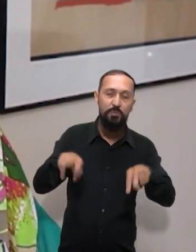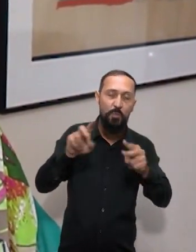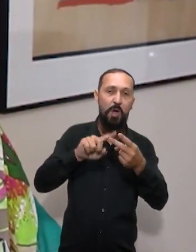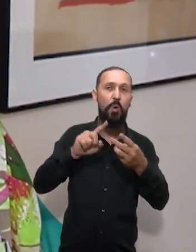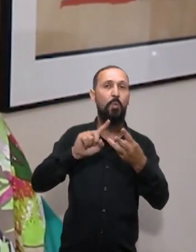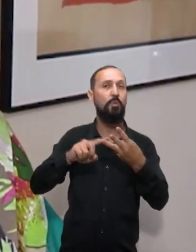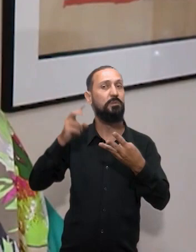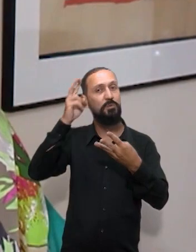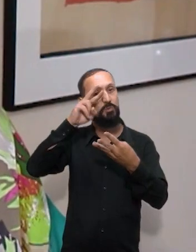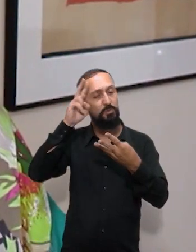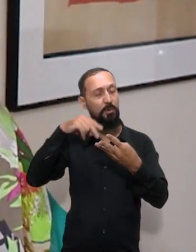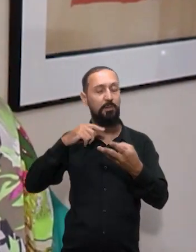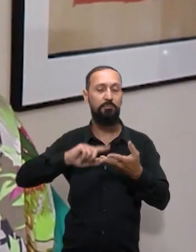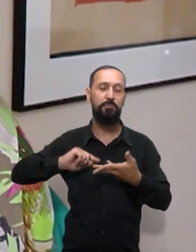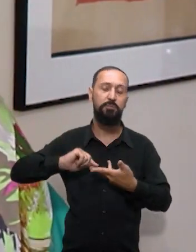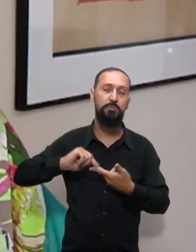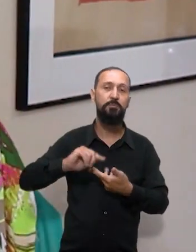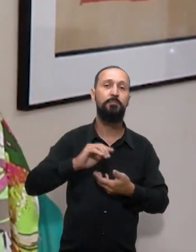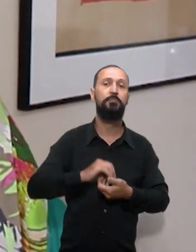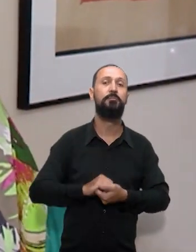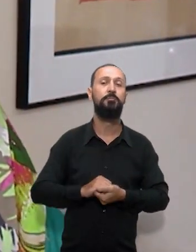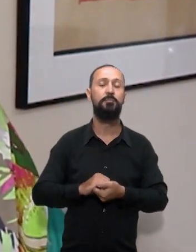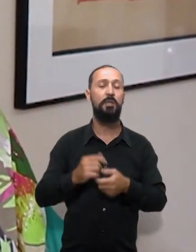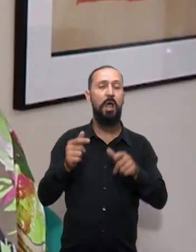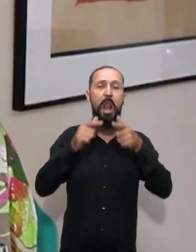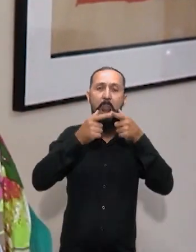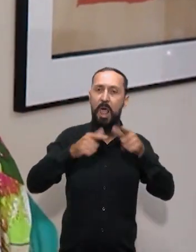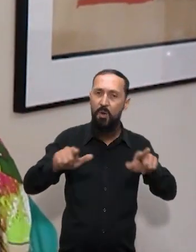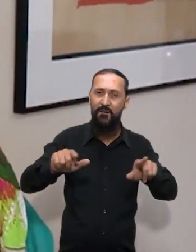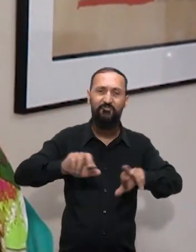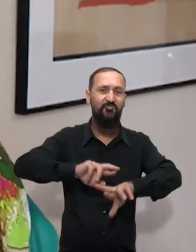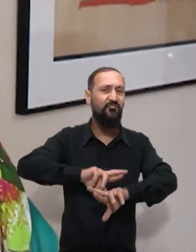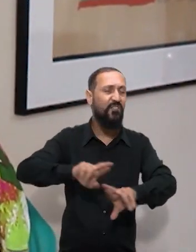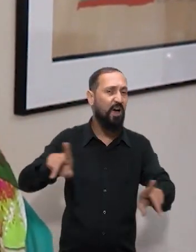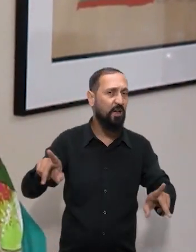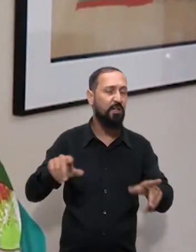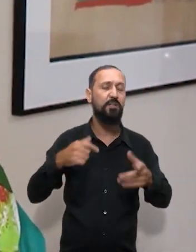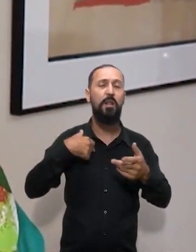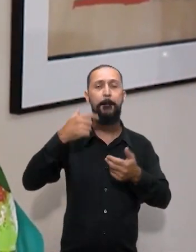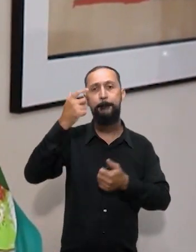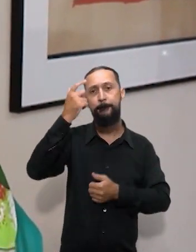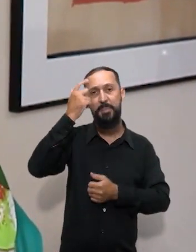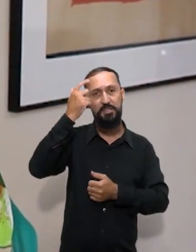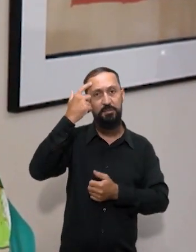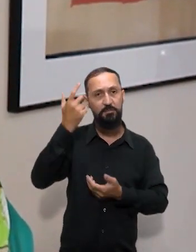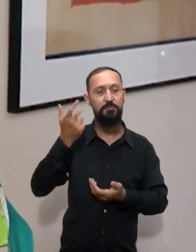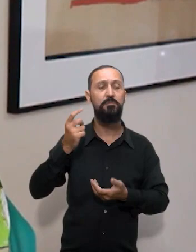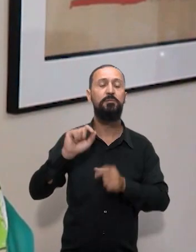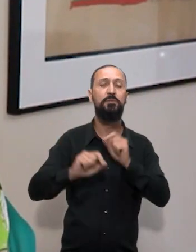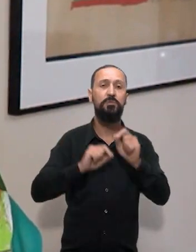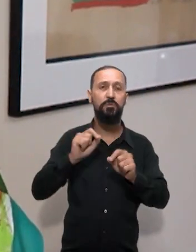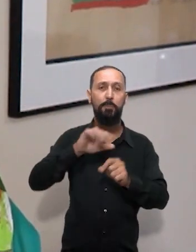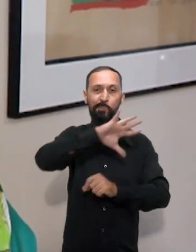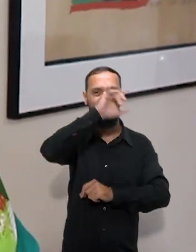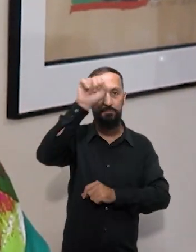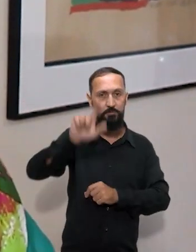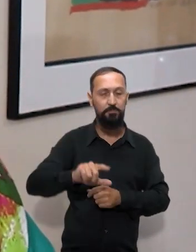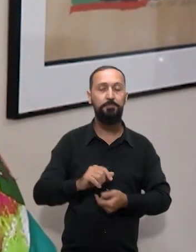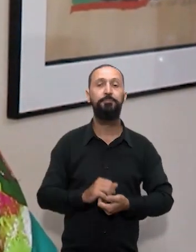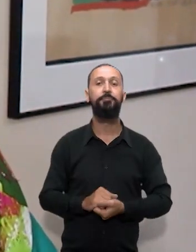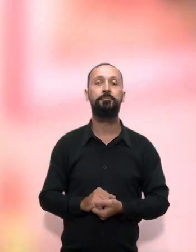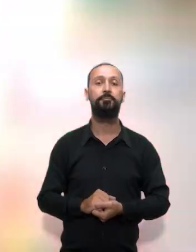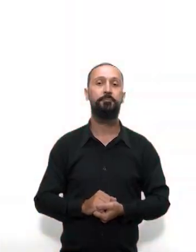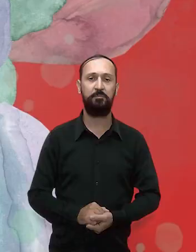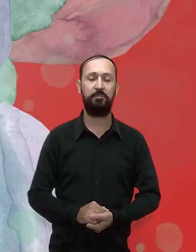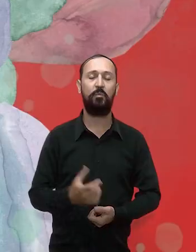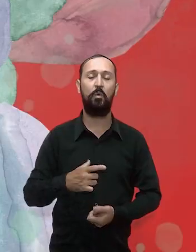visuais, na história, enfim, em diversas linguagens, né, no pensamento mesmo sobre o Mato Grosso